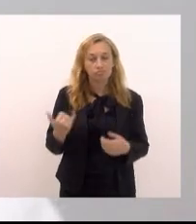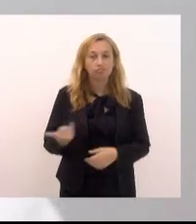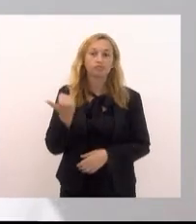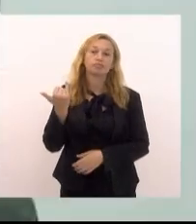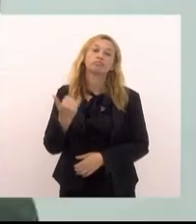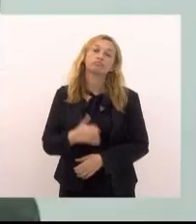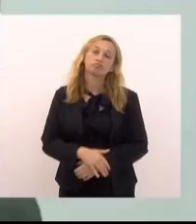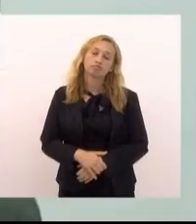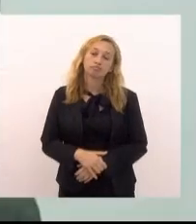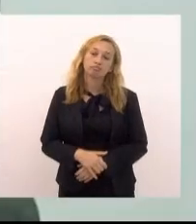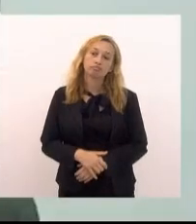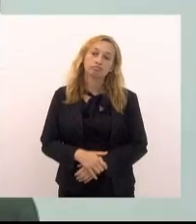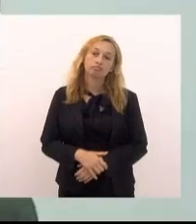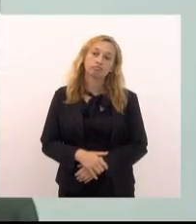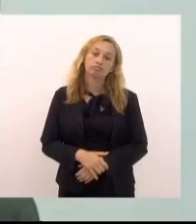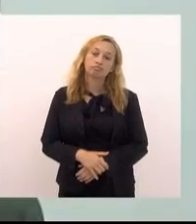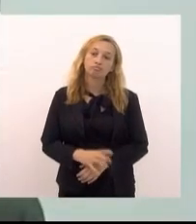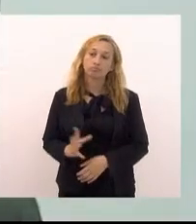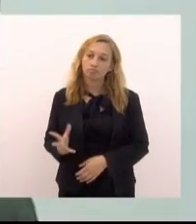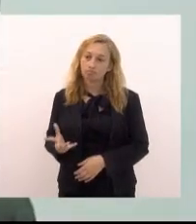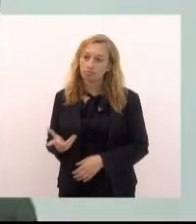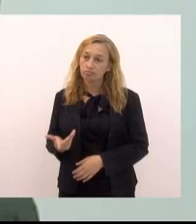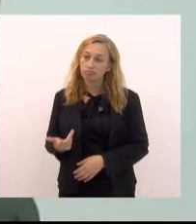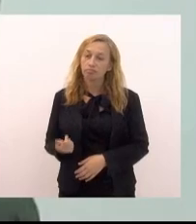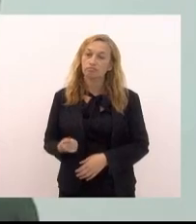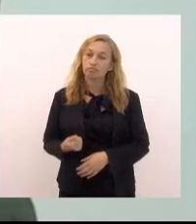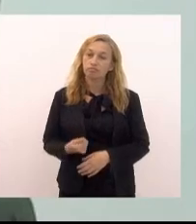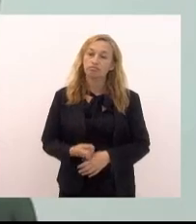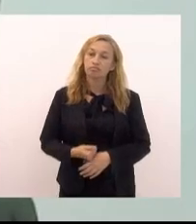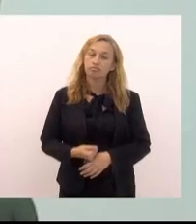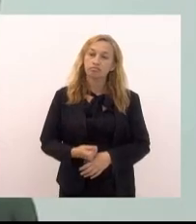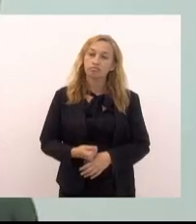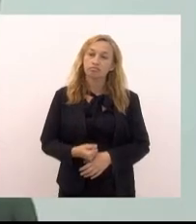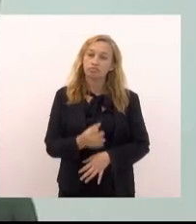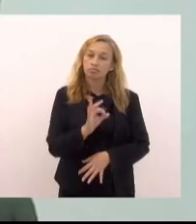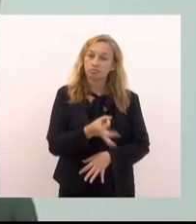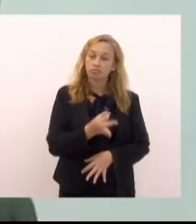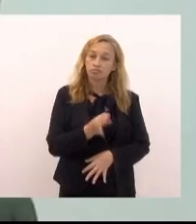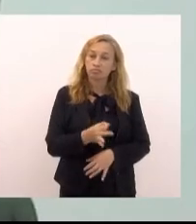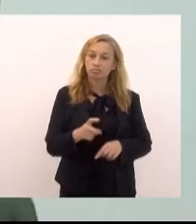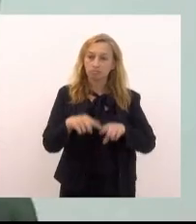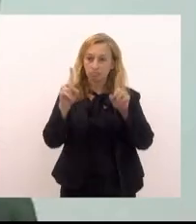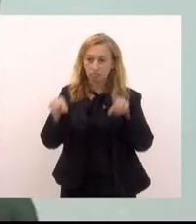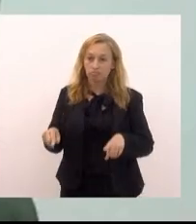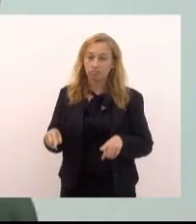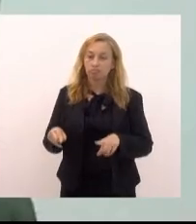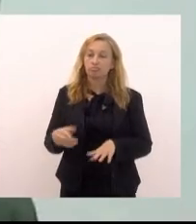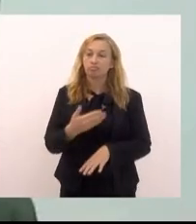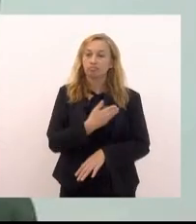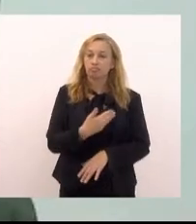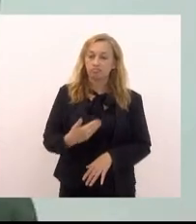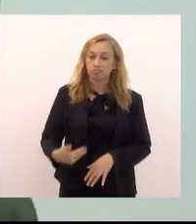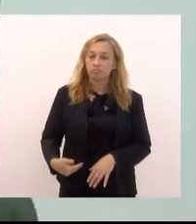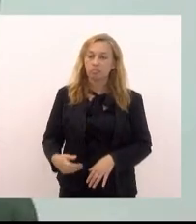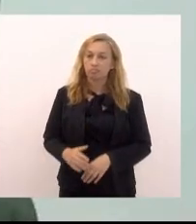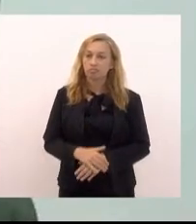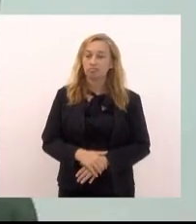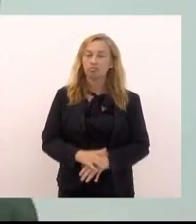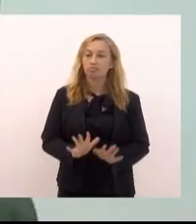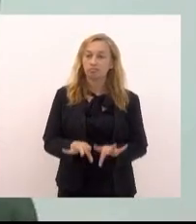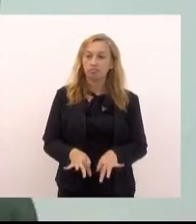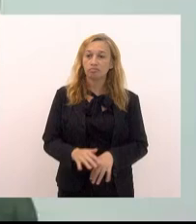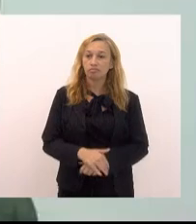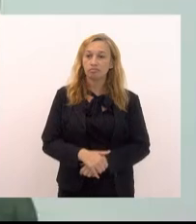que é a qualificação, a remuneração justa do funcionalismo público. E, para